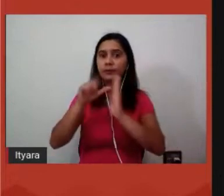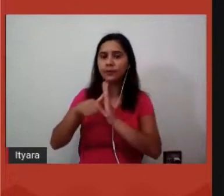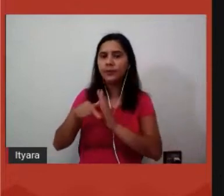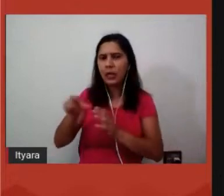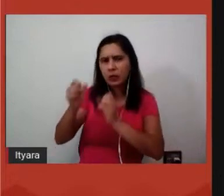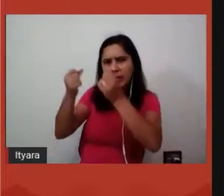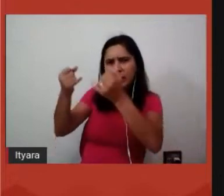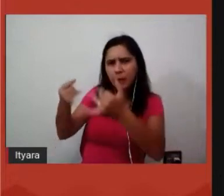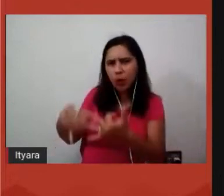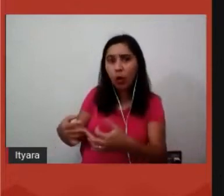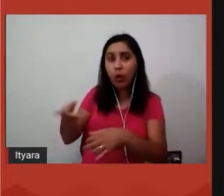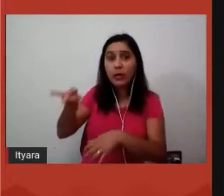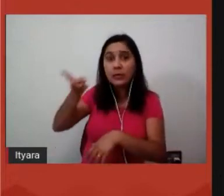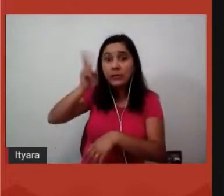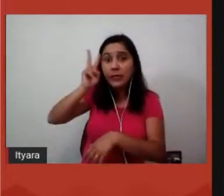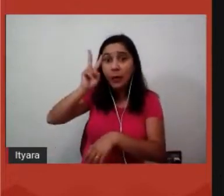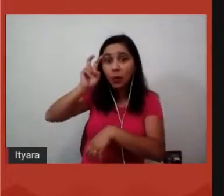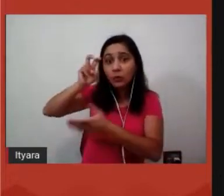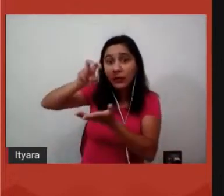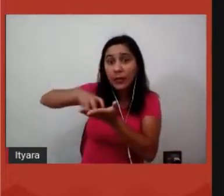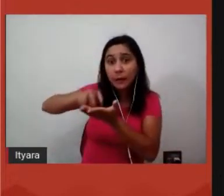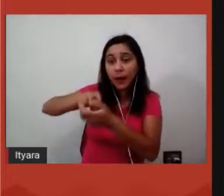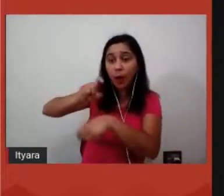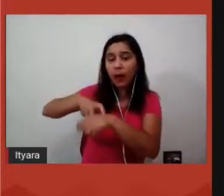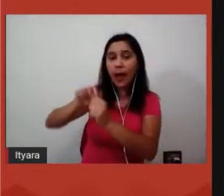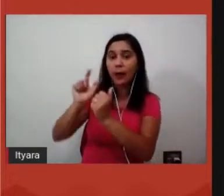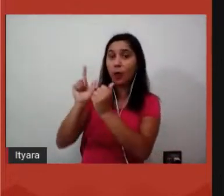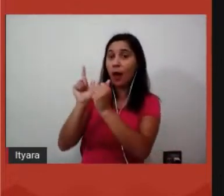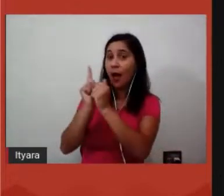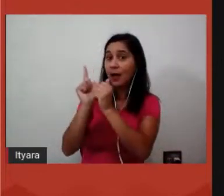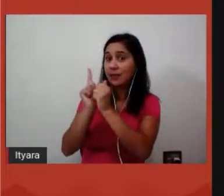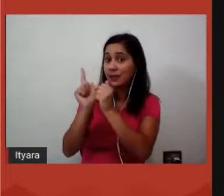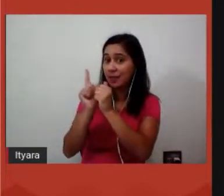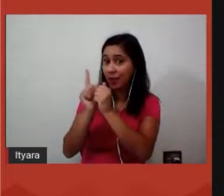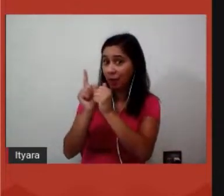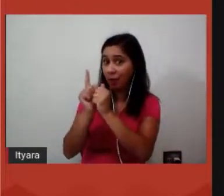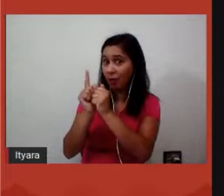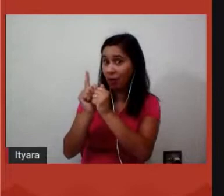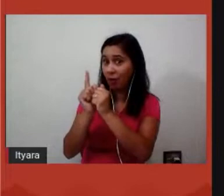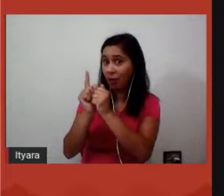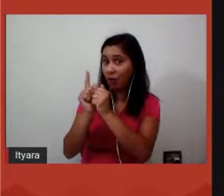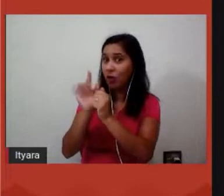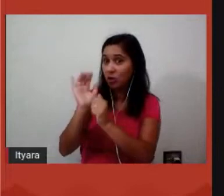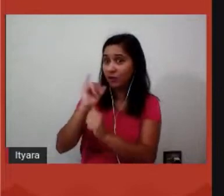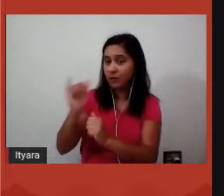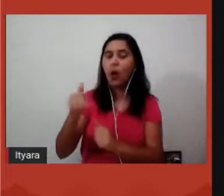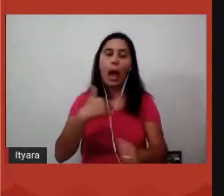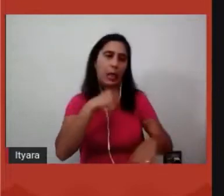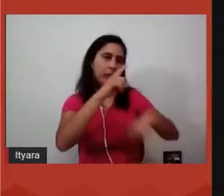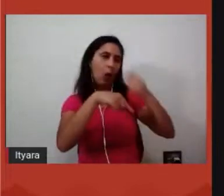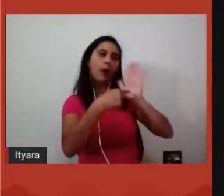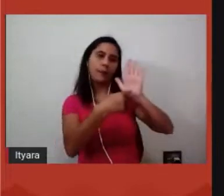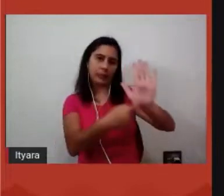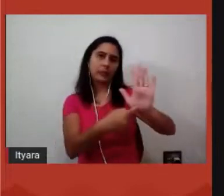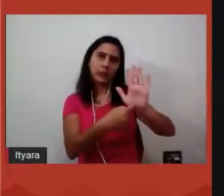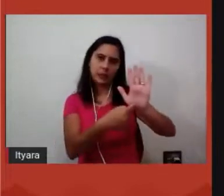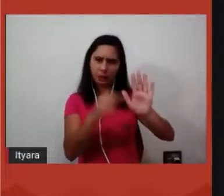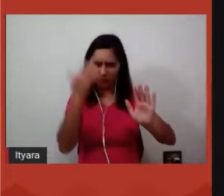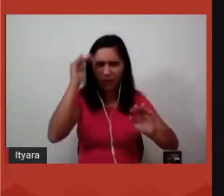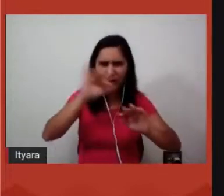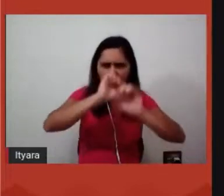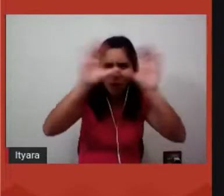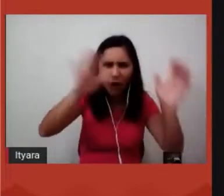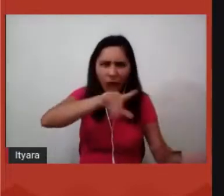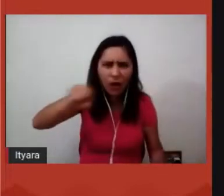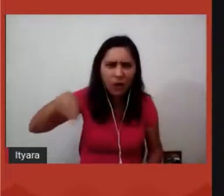o horário previsto assíncrono para eles se prepararem para a oficina? Falei na apresentação. Ah, tá bom. Só para. Não sei se ficou claro para todo